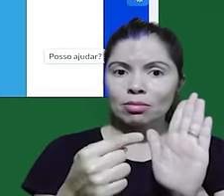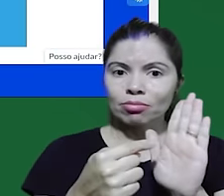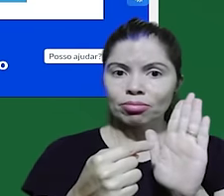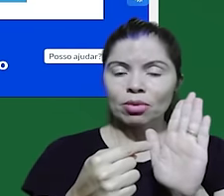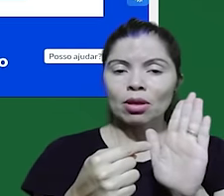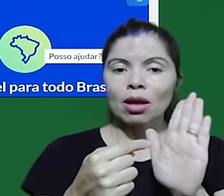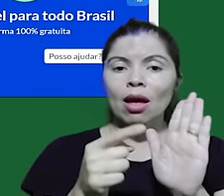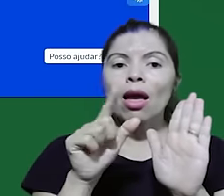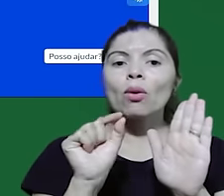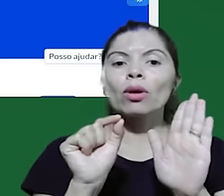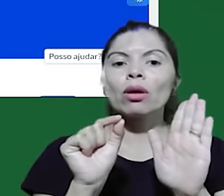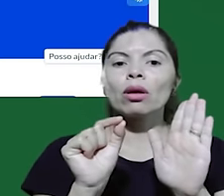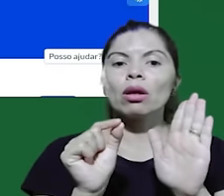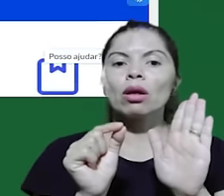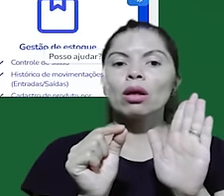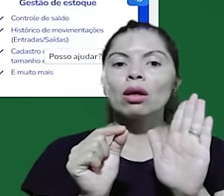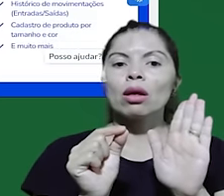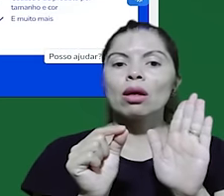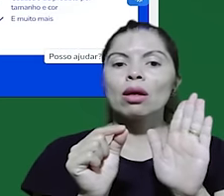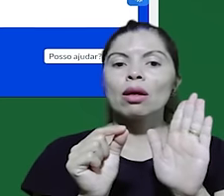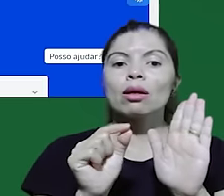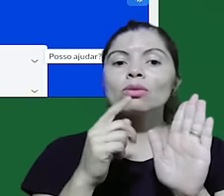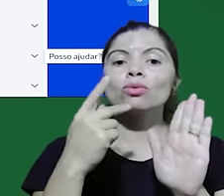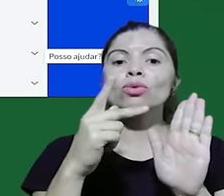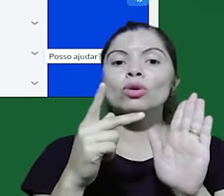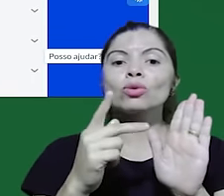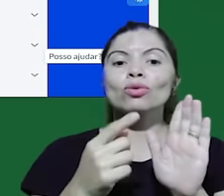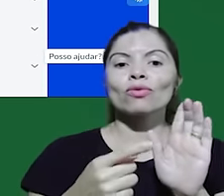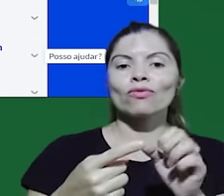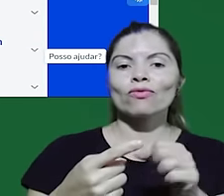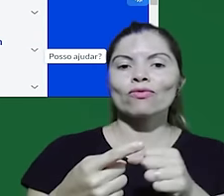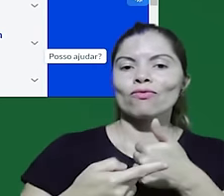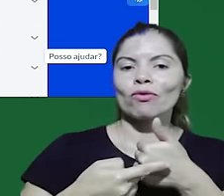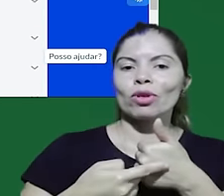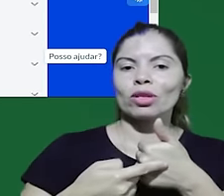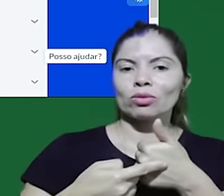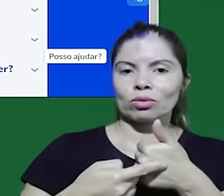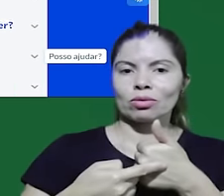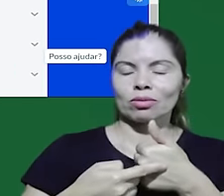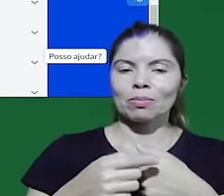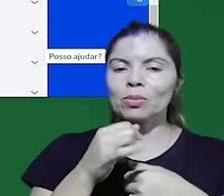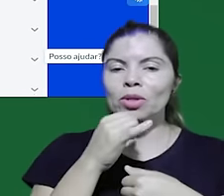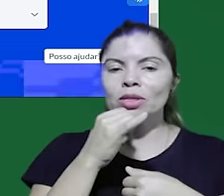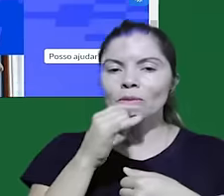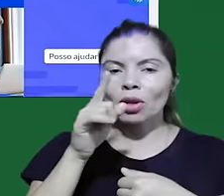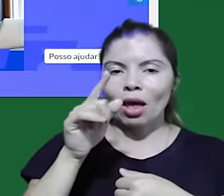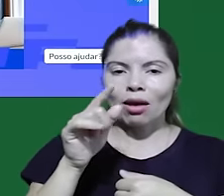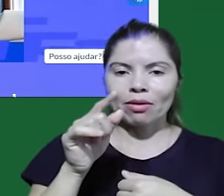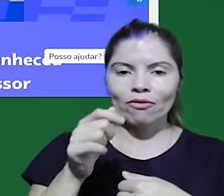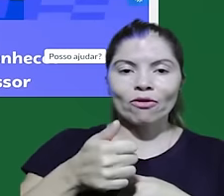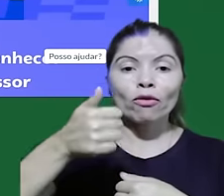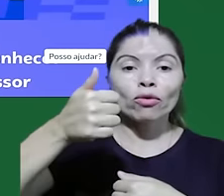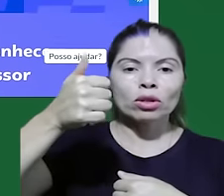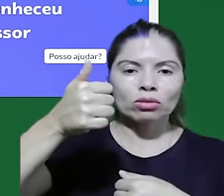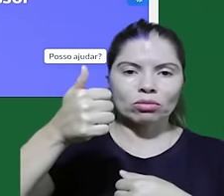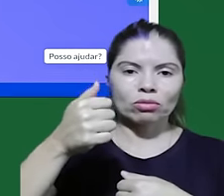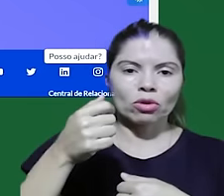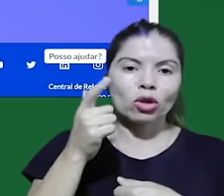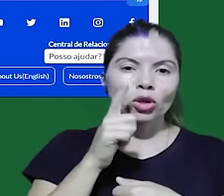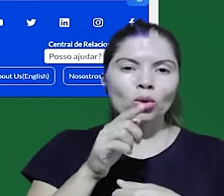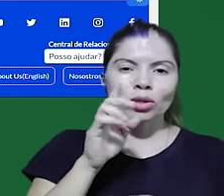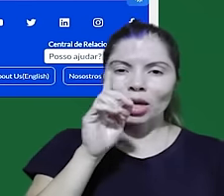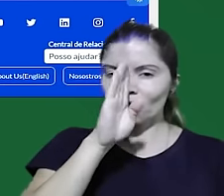a colocada como nos seus favoritos para abrir o programa por aqui você tem tem várias informações inclusive